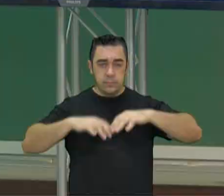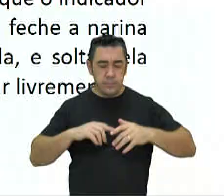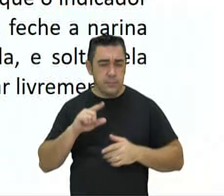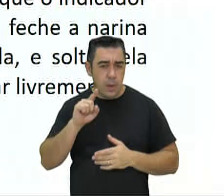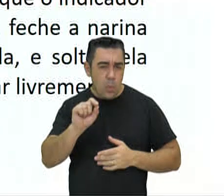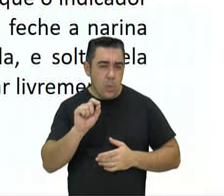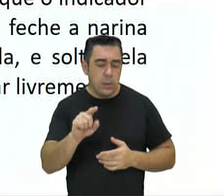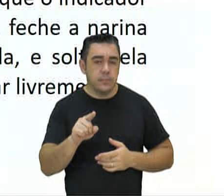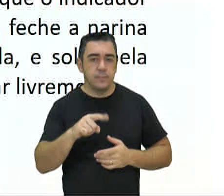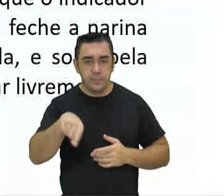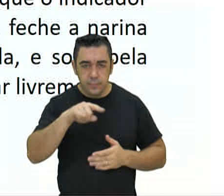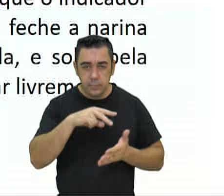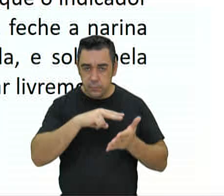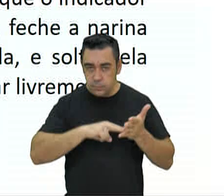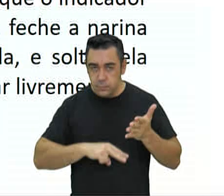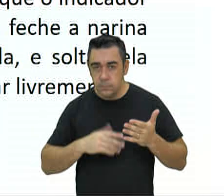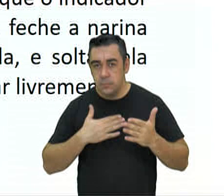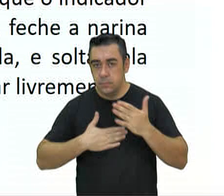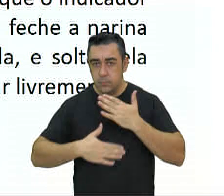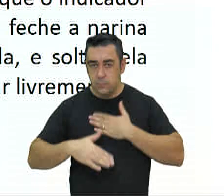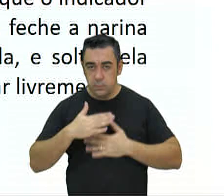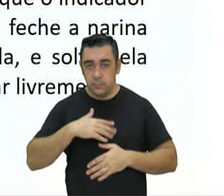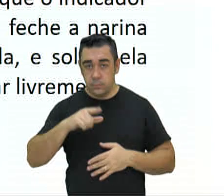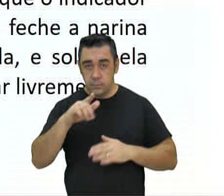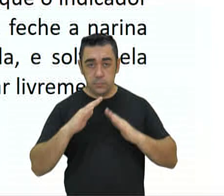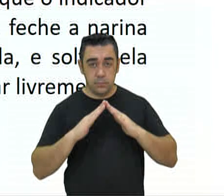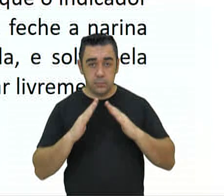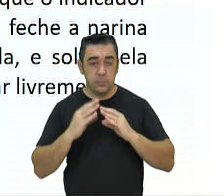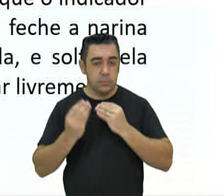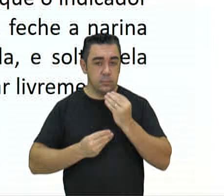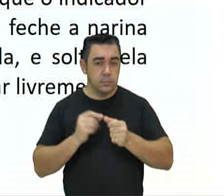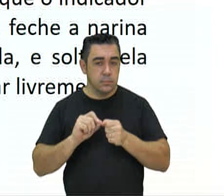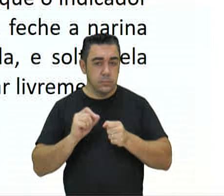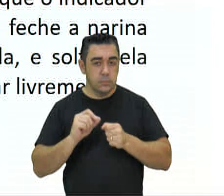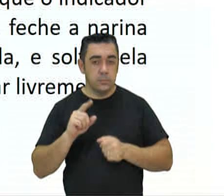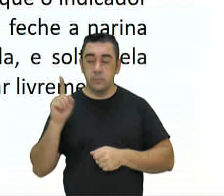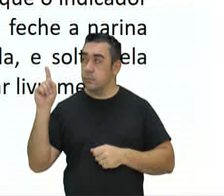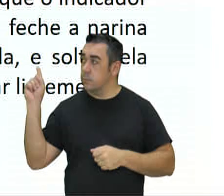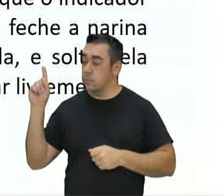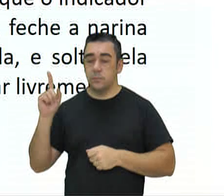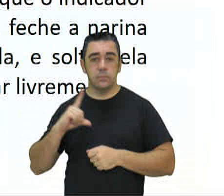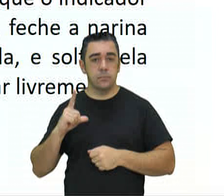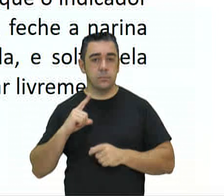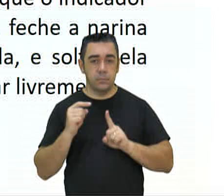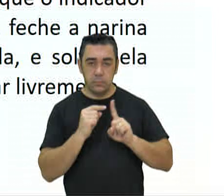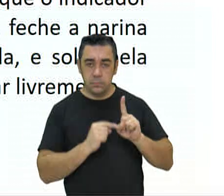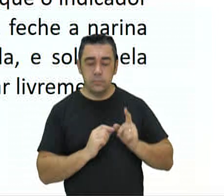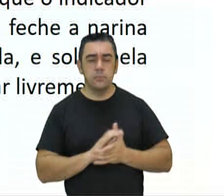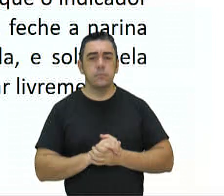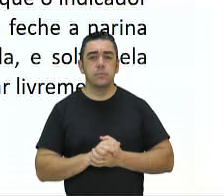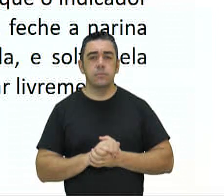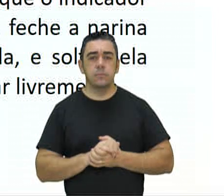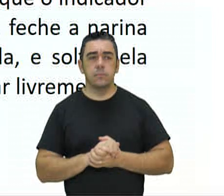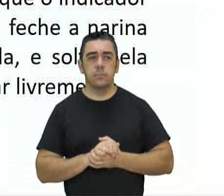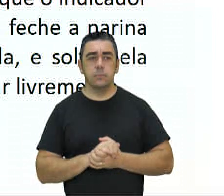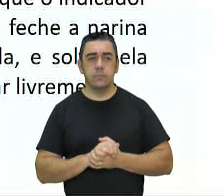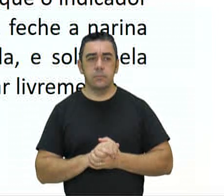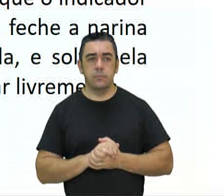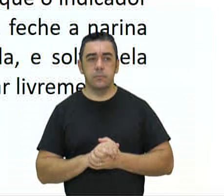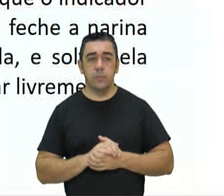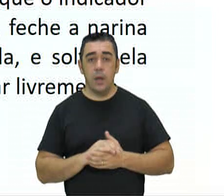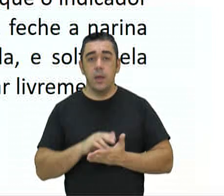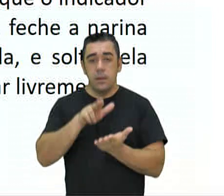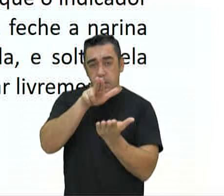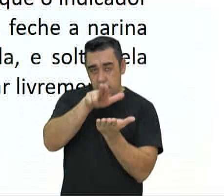vocês peguem, leiam tranquilamente na casa de vocês como que vocês vão estar realizando esses exercícios. Então vamos fazer um